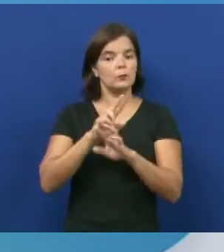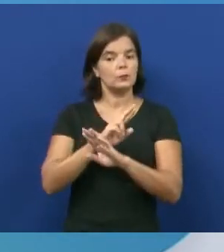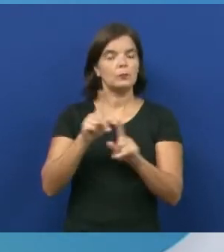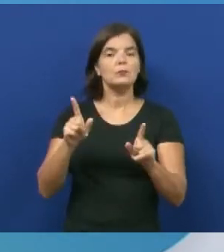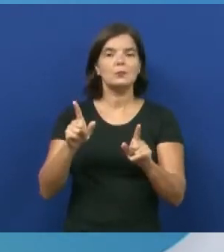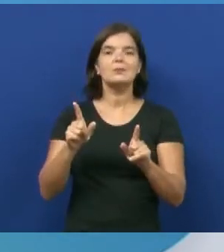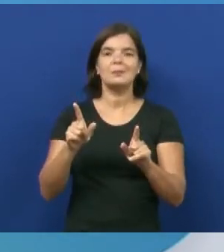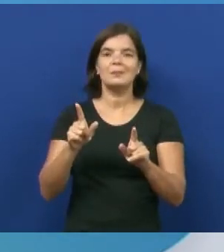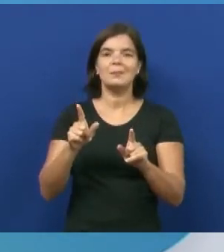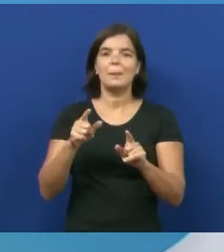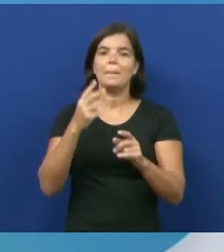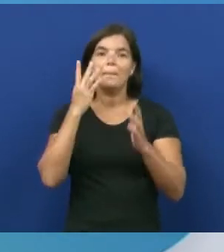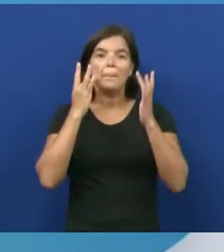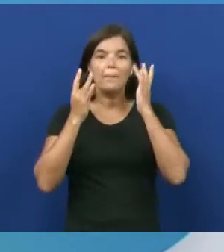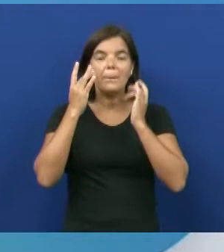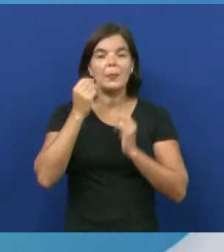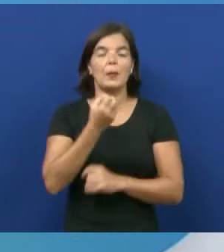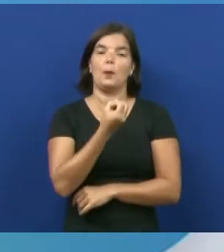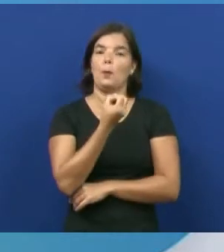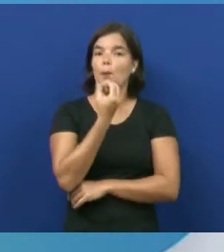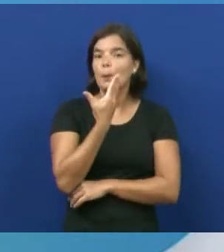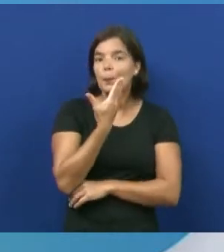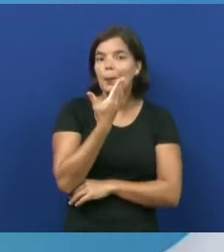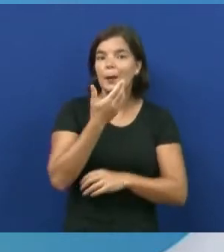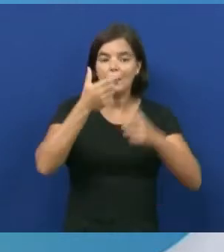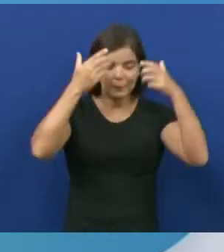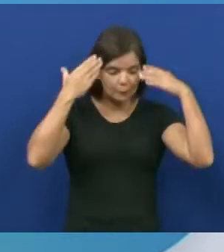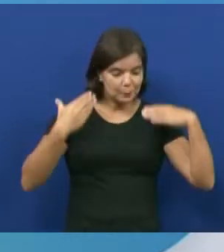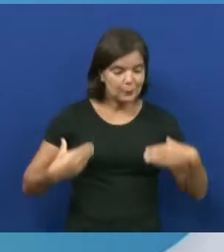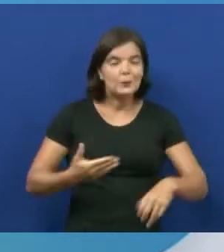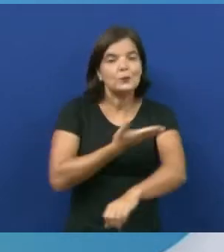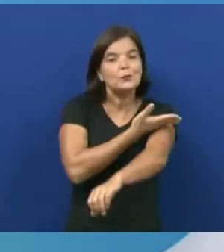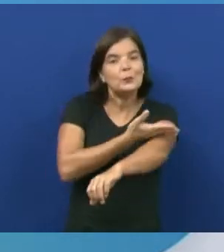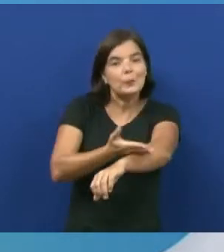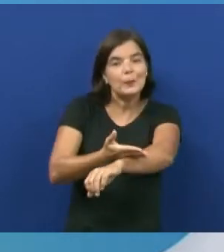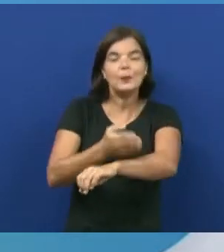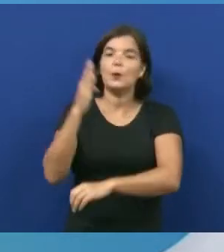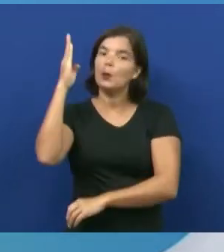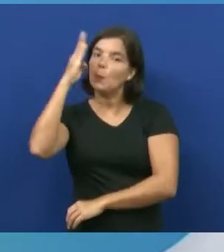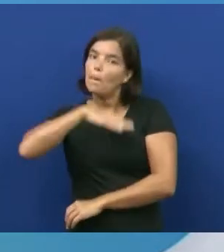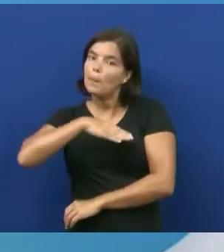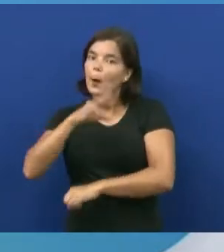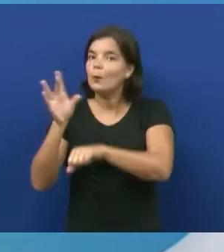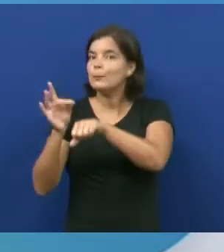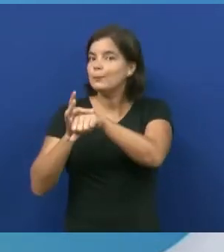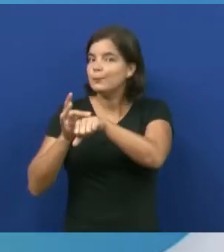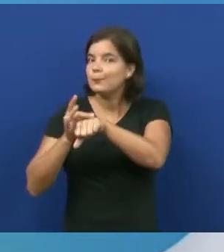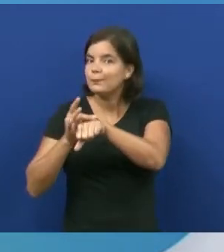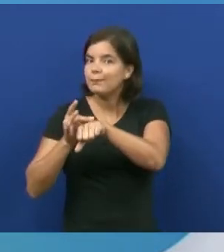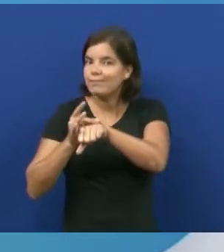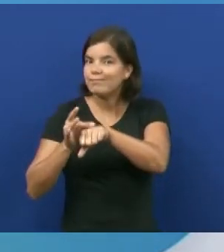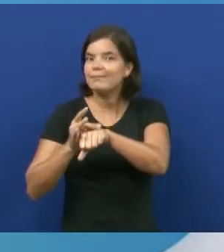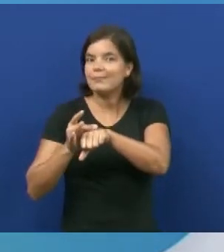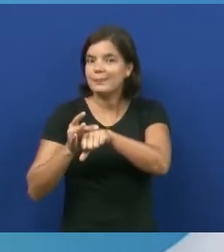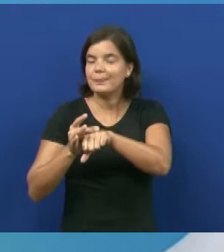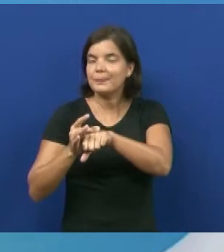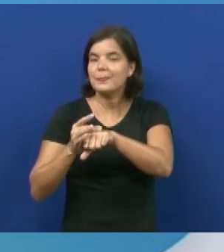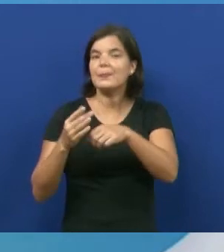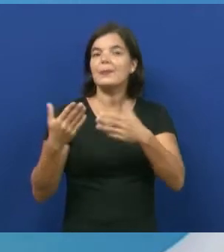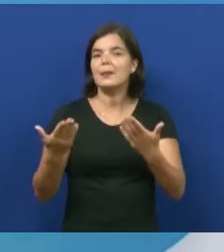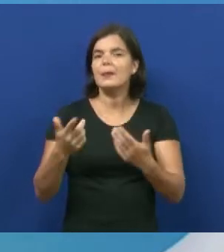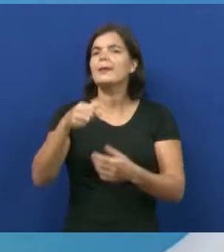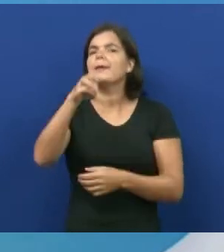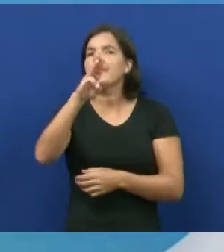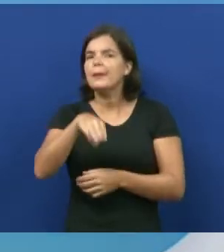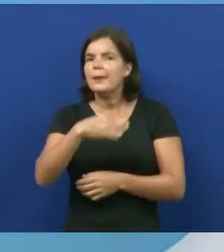forma alegórica. O bem eles vestiam de branco e o mal eles vestiam de preto. E